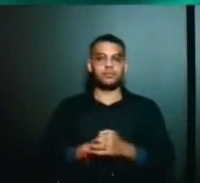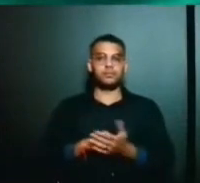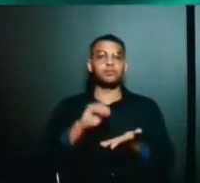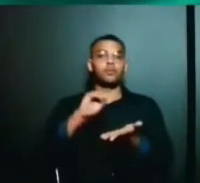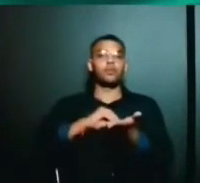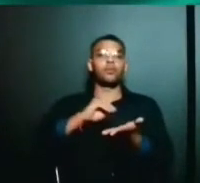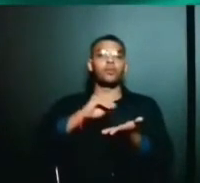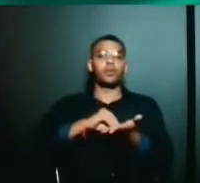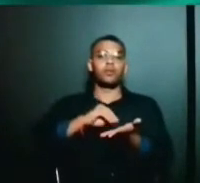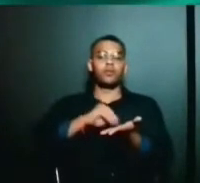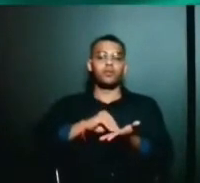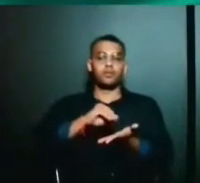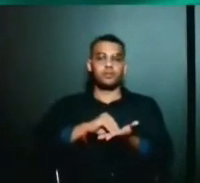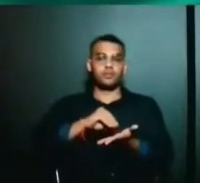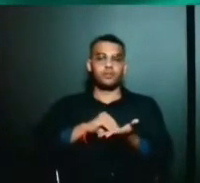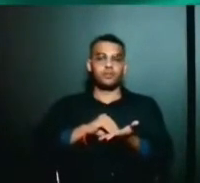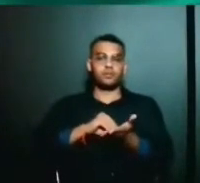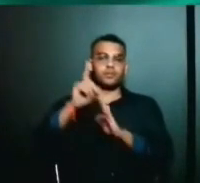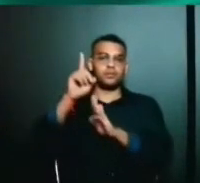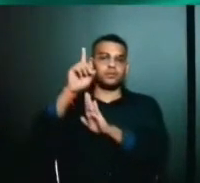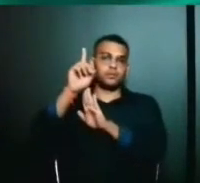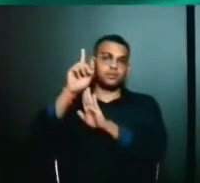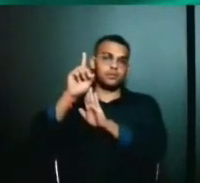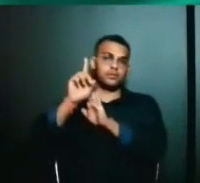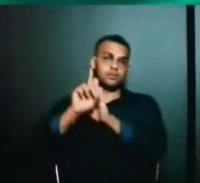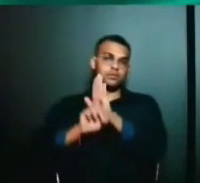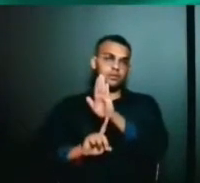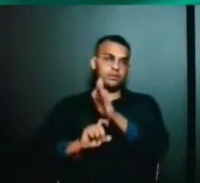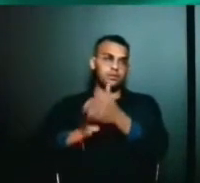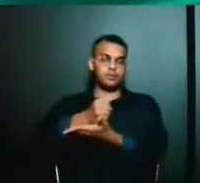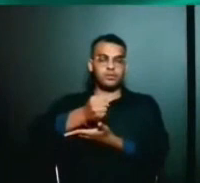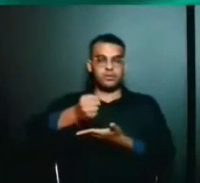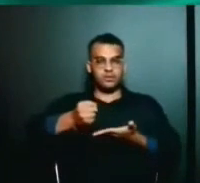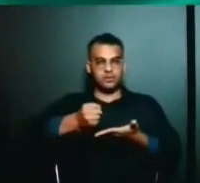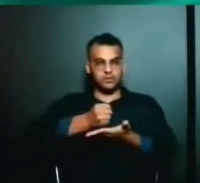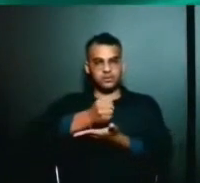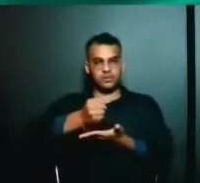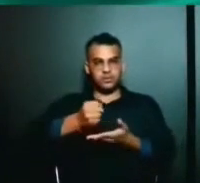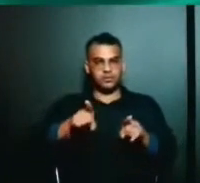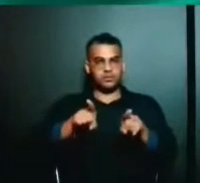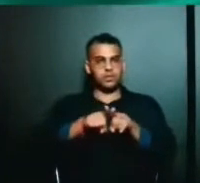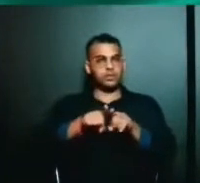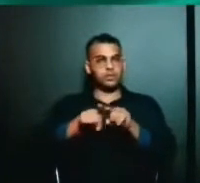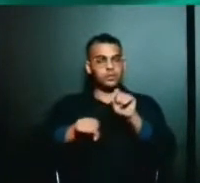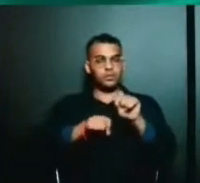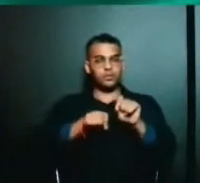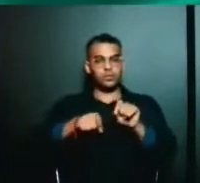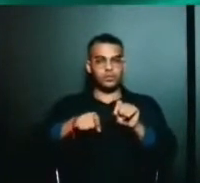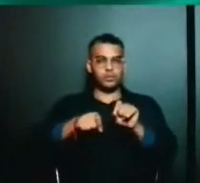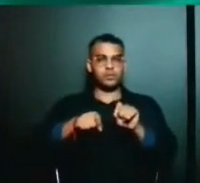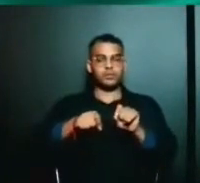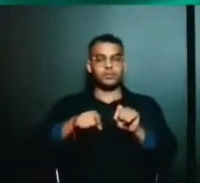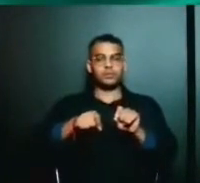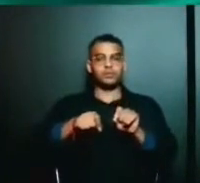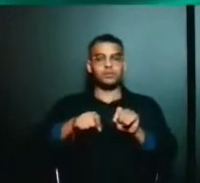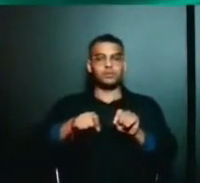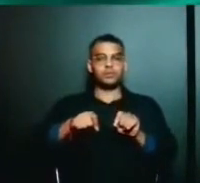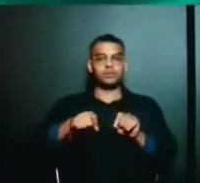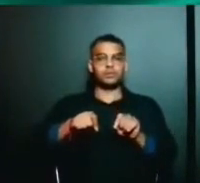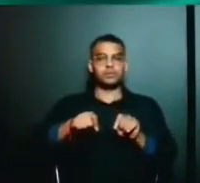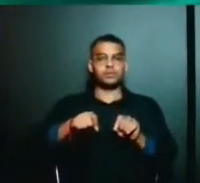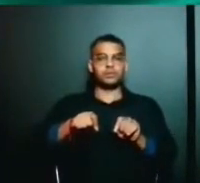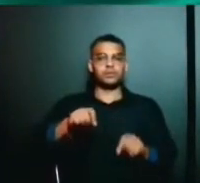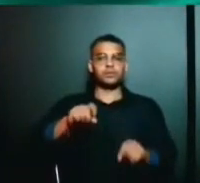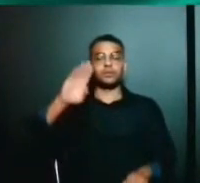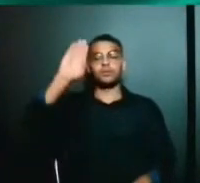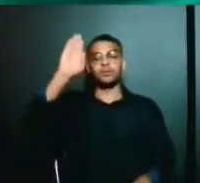ausência de direitos fundamentais que estão até ligados no que o Brasil sempre gostou demais, né? Que